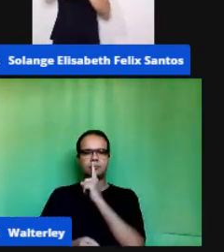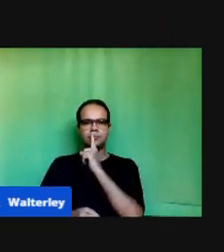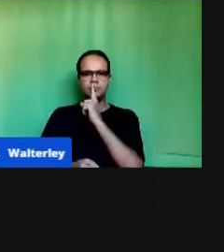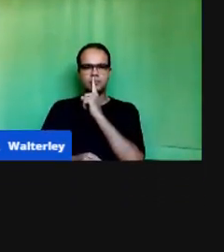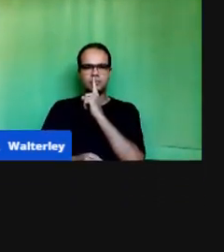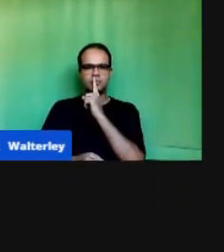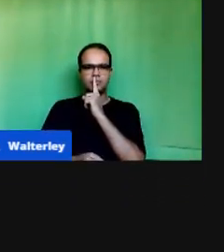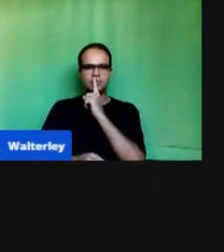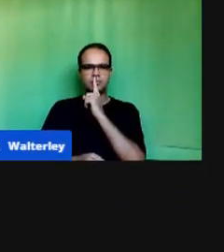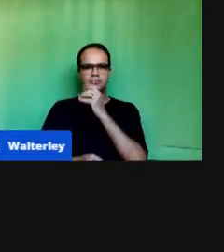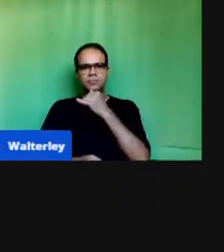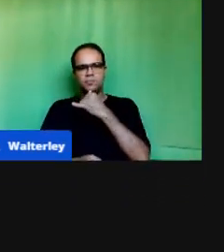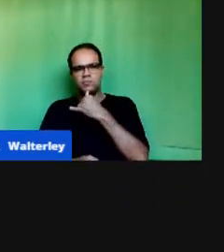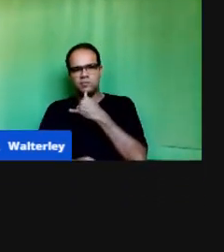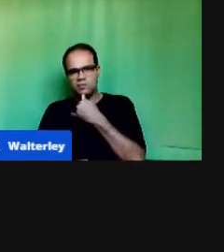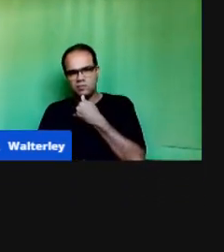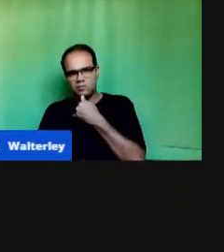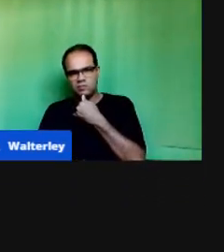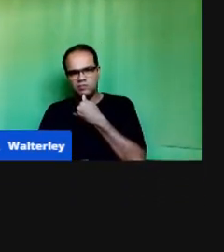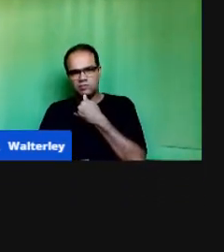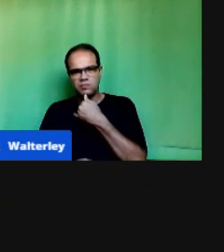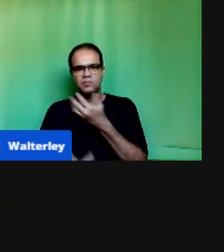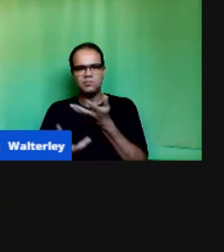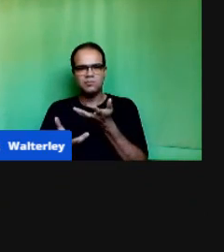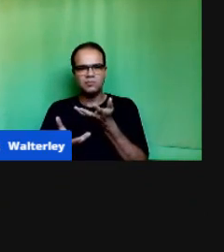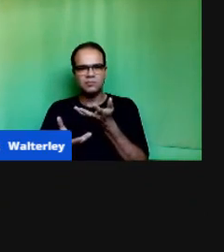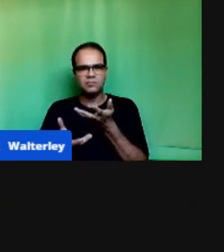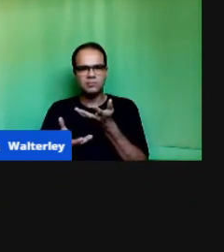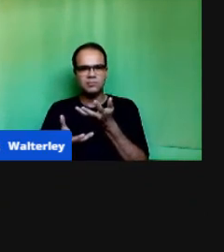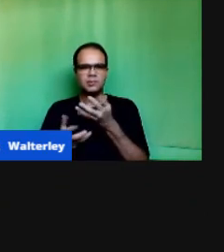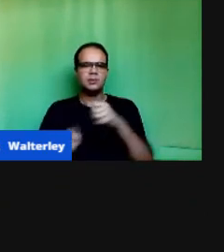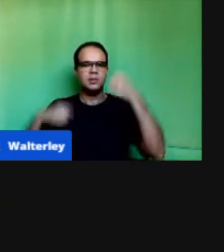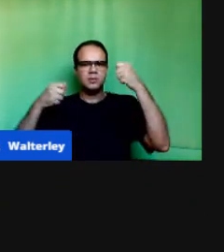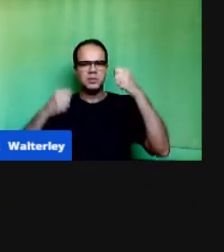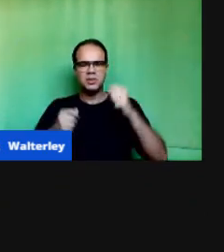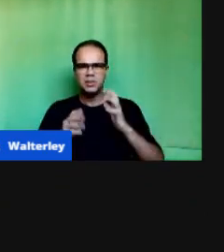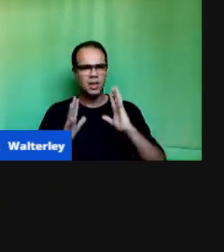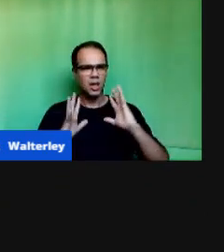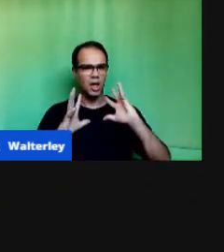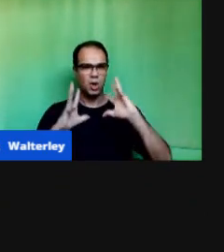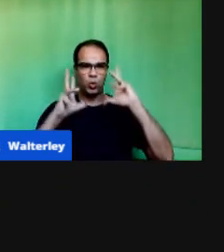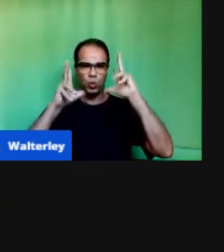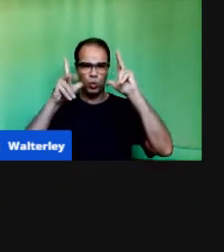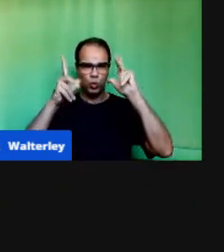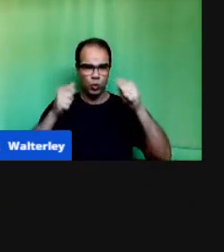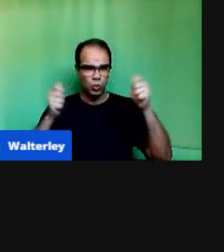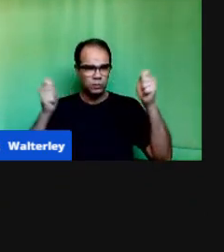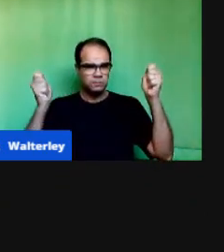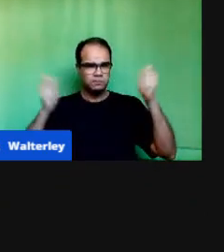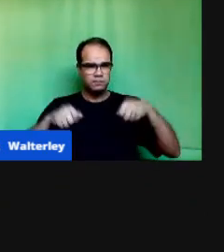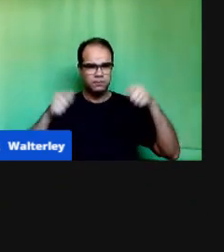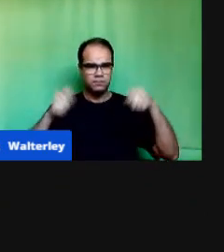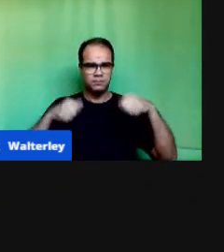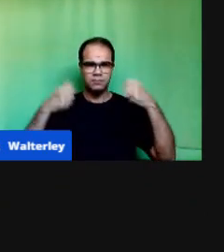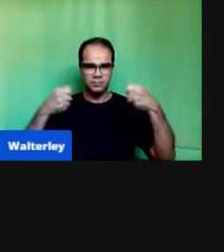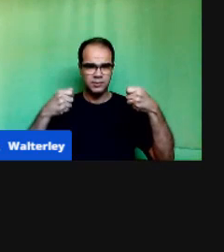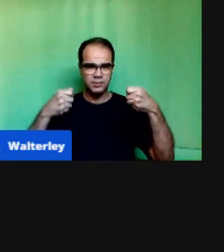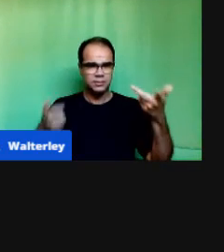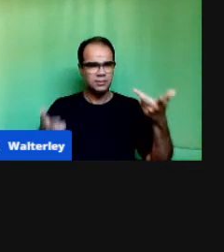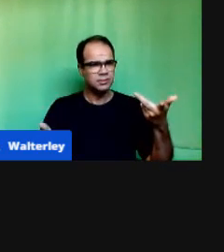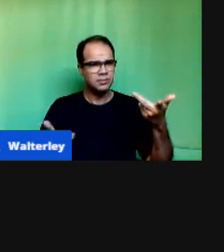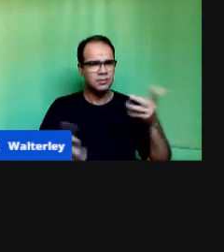Tá tudo bem. Nós não precisamos dar conta de tudo. Nós não precisamos estar